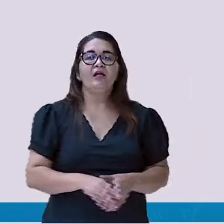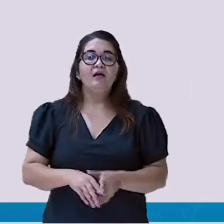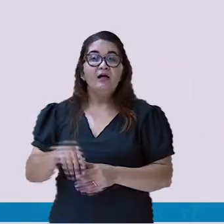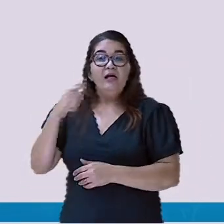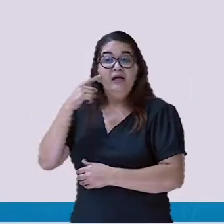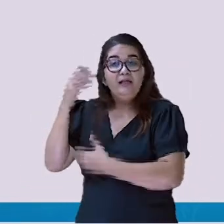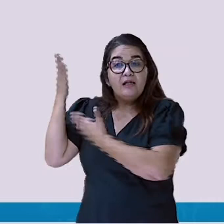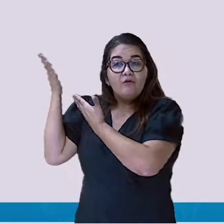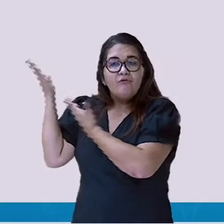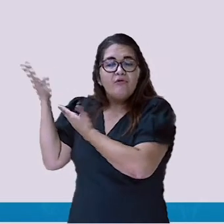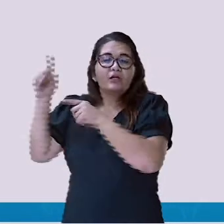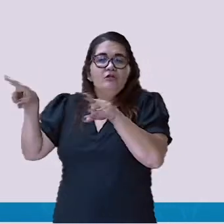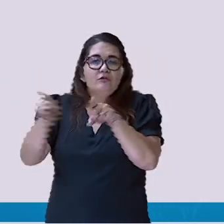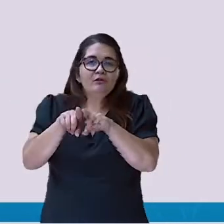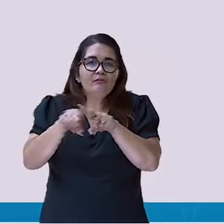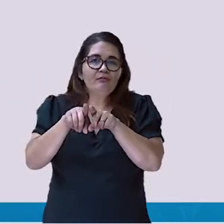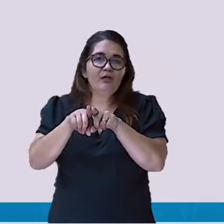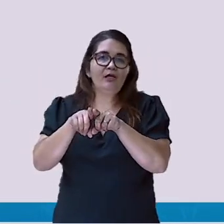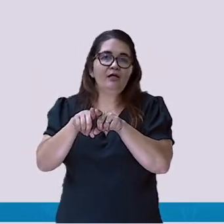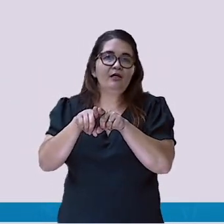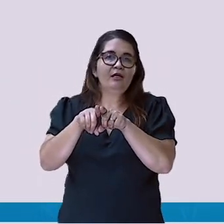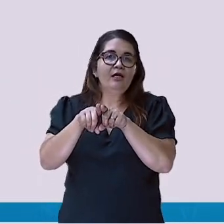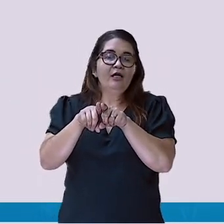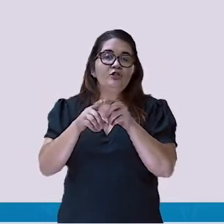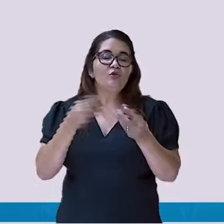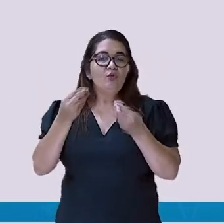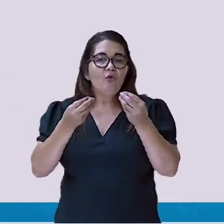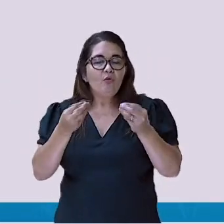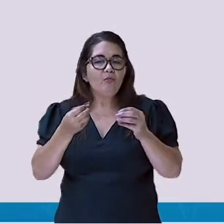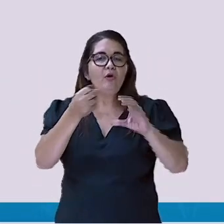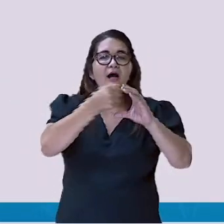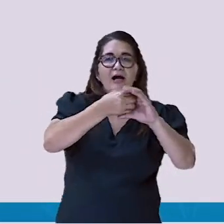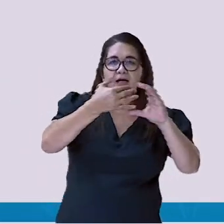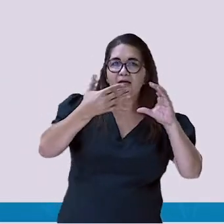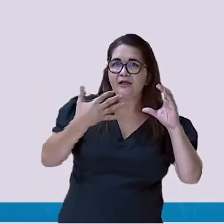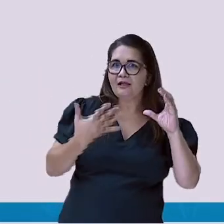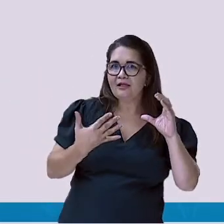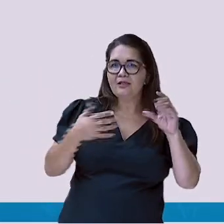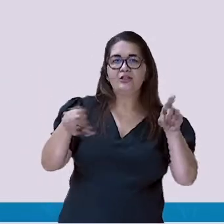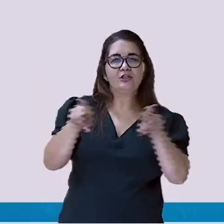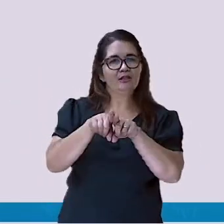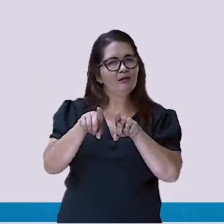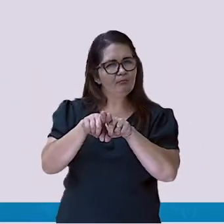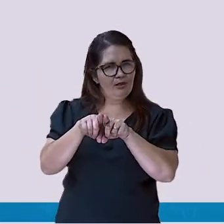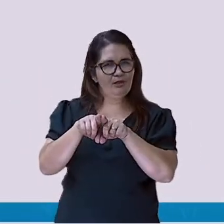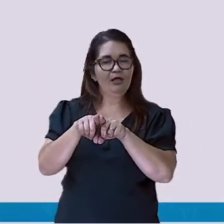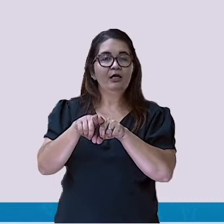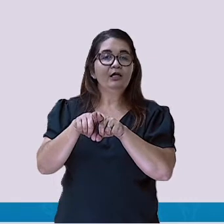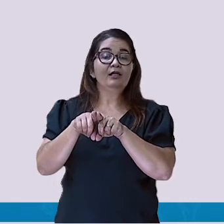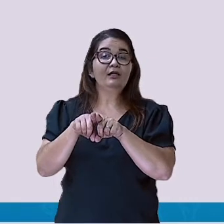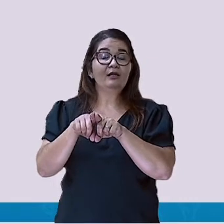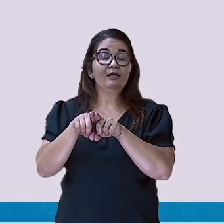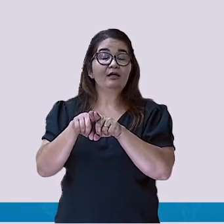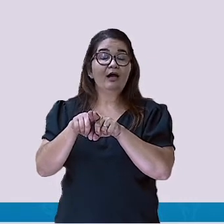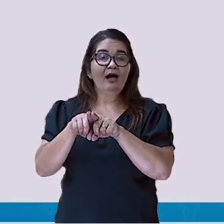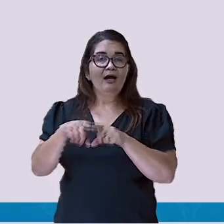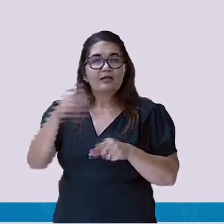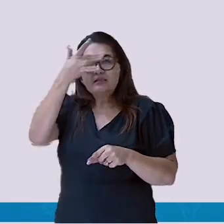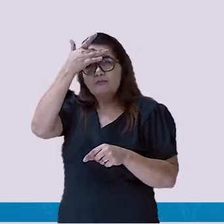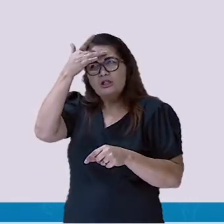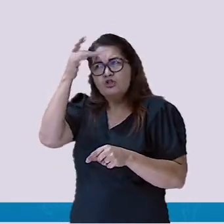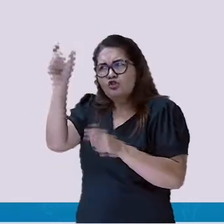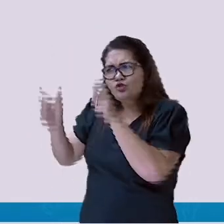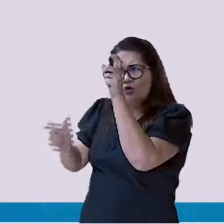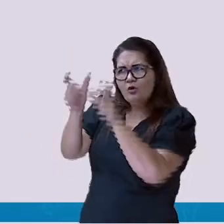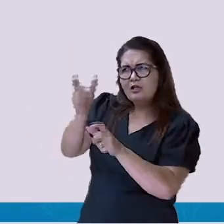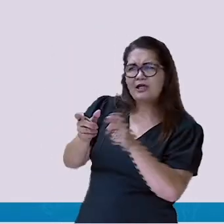As pessoas queriam muito trabalhar com a agricultura e a própria urbanização. O que é a urbanização? As pessoas começaram a